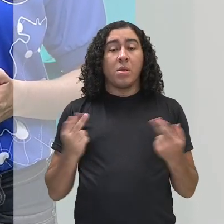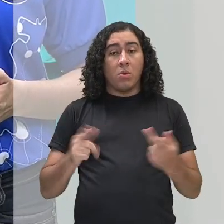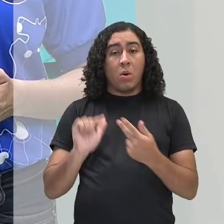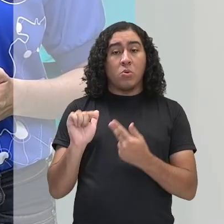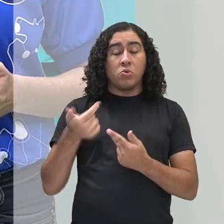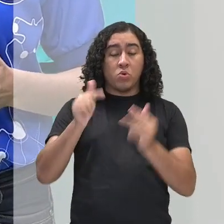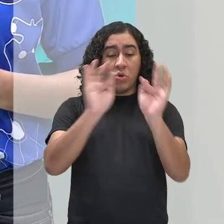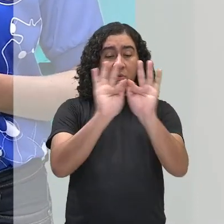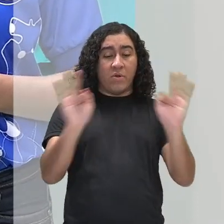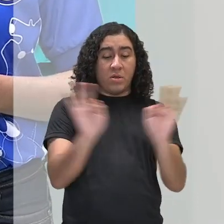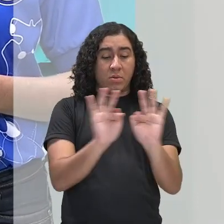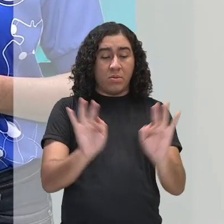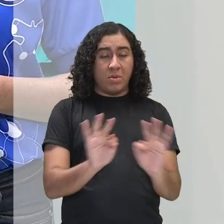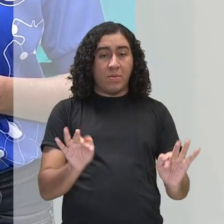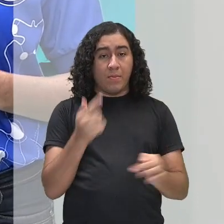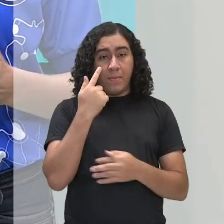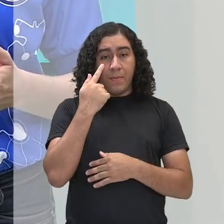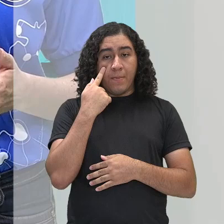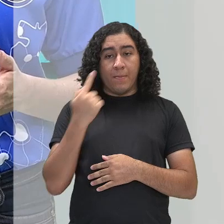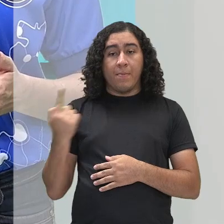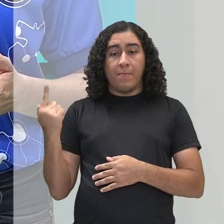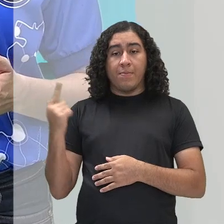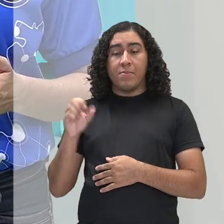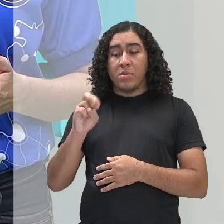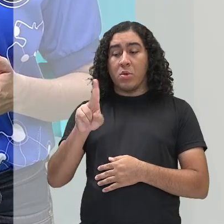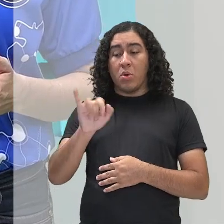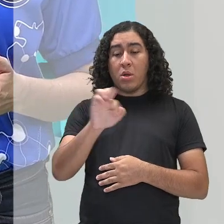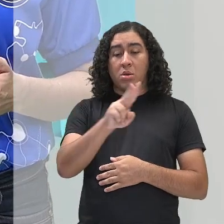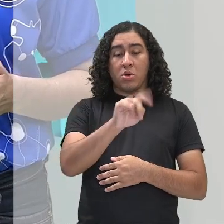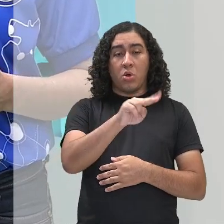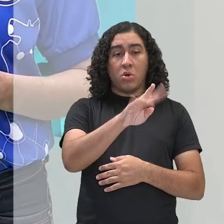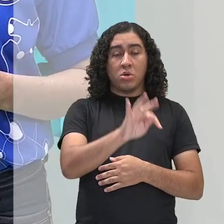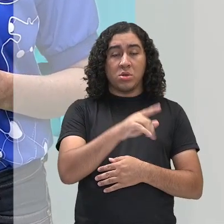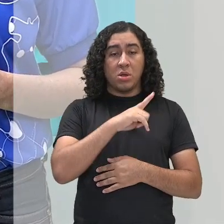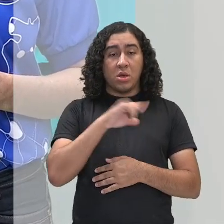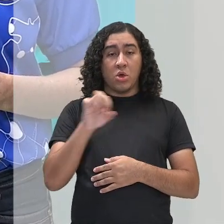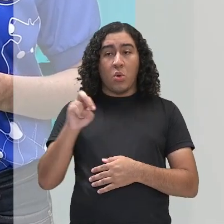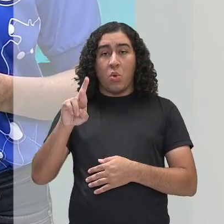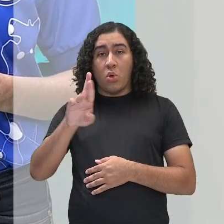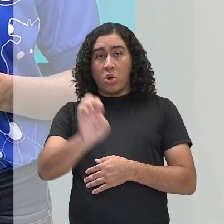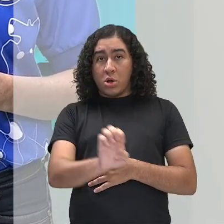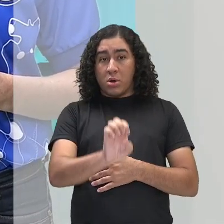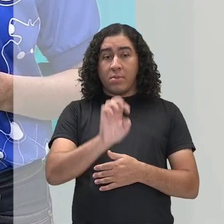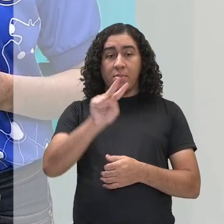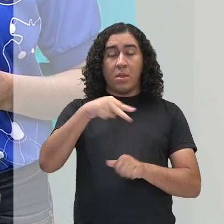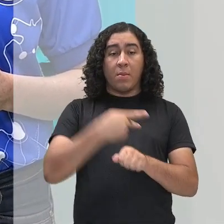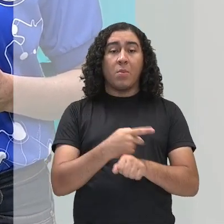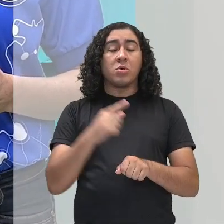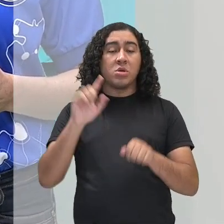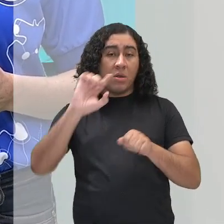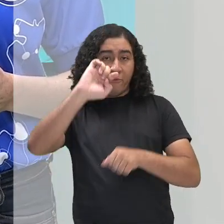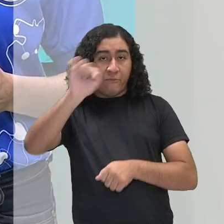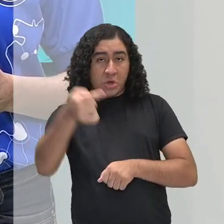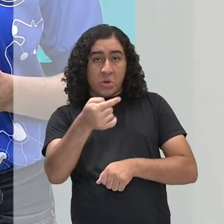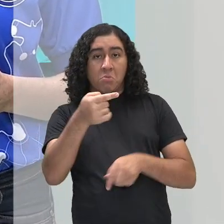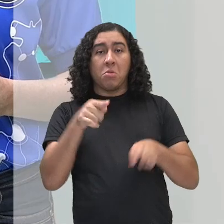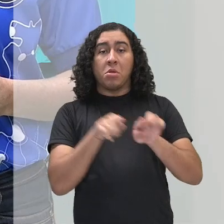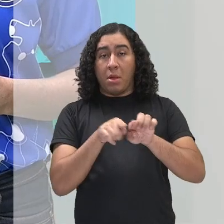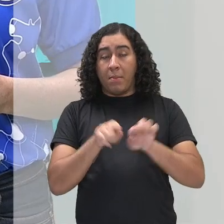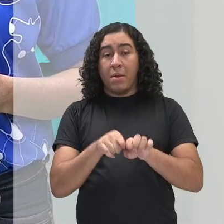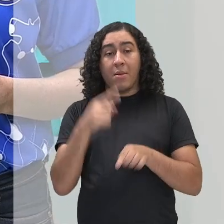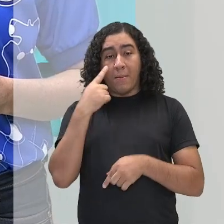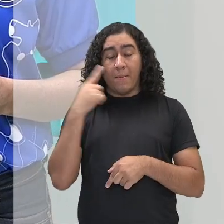nos próximos aqui, acompanhe comigo. You are not, fica you're not. Depois, he is not, he's